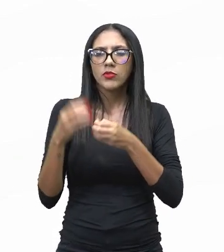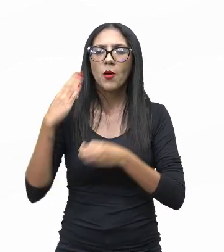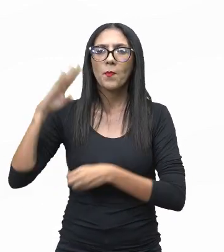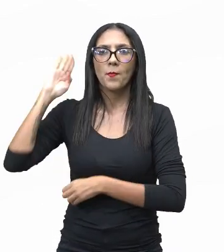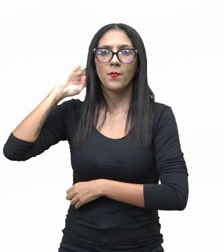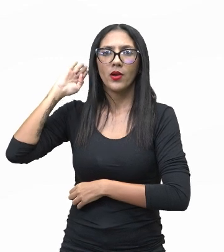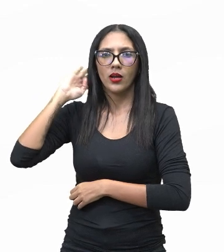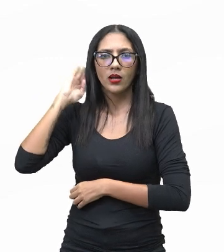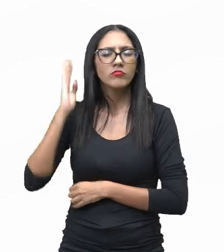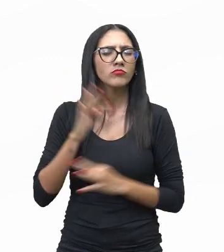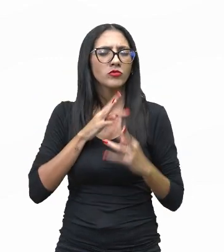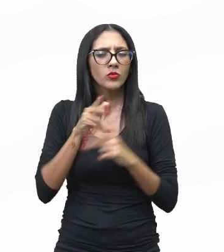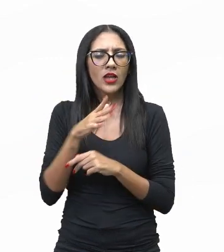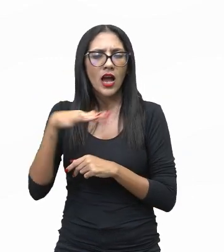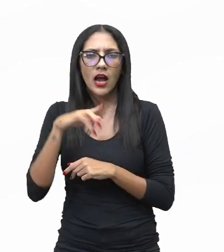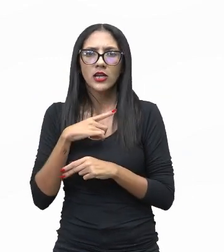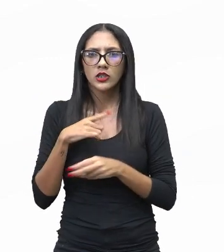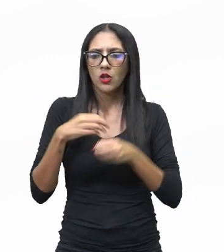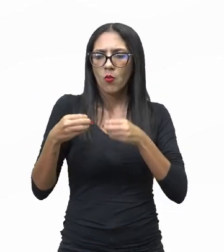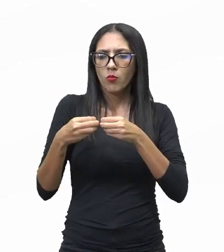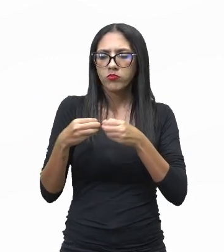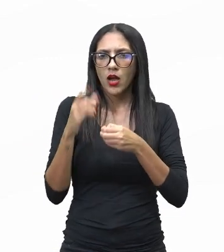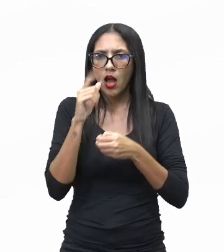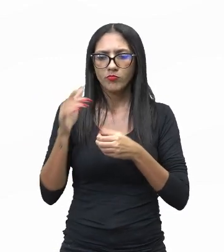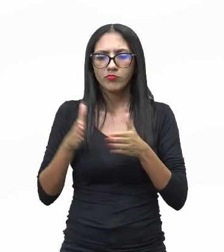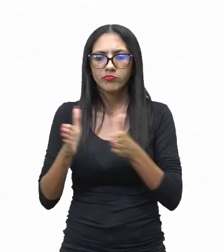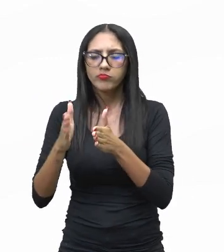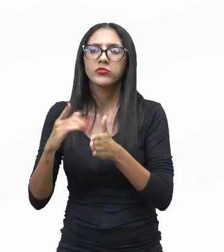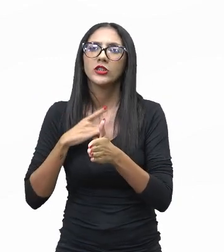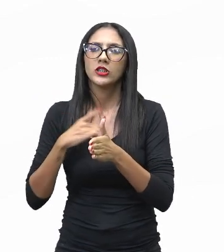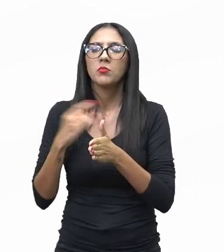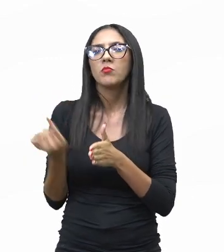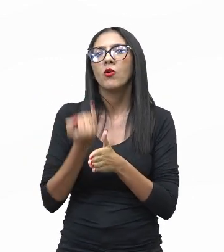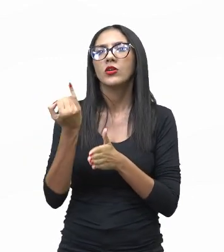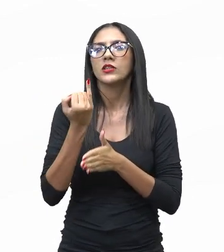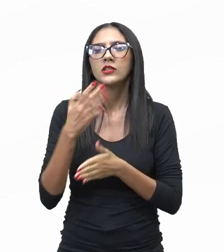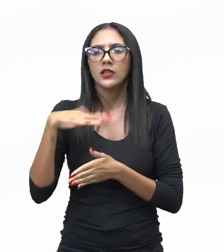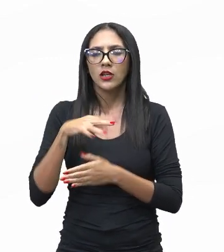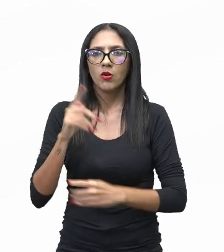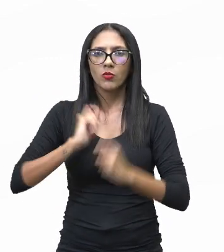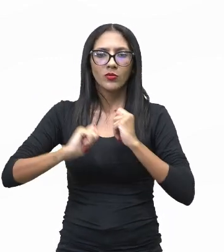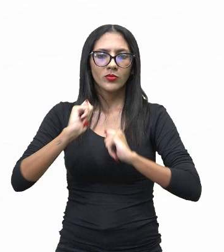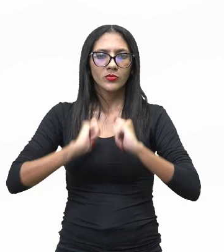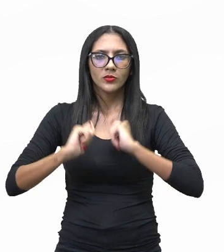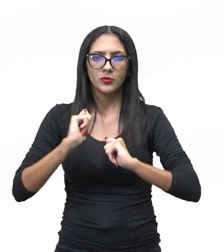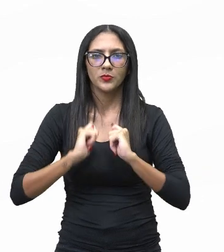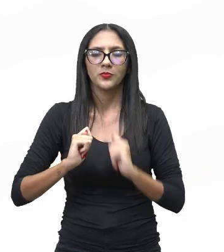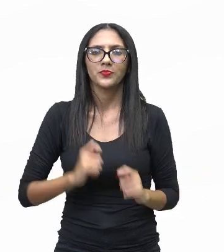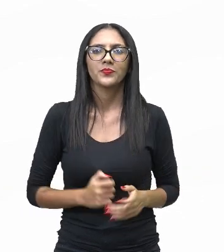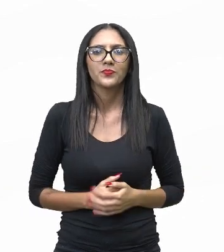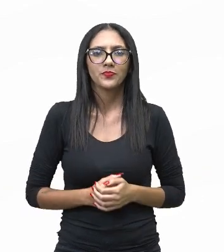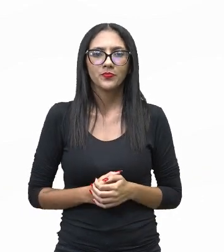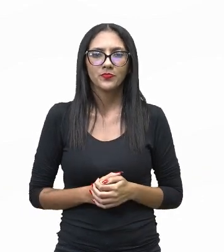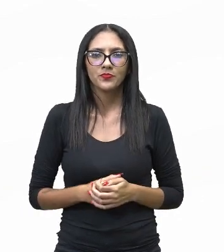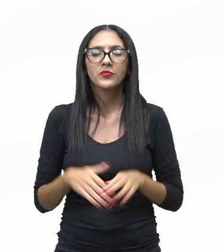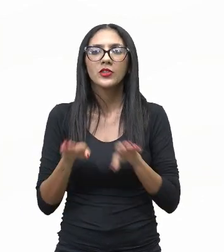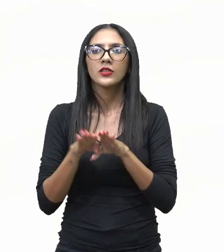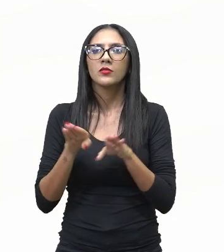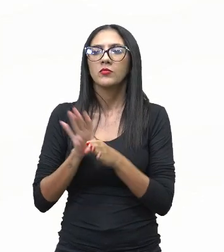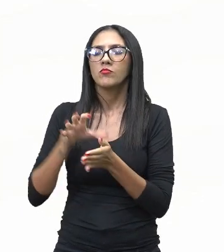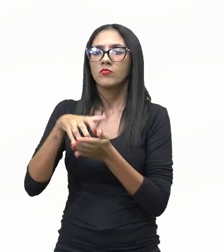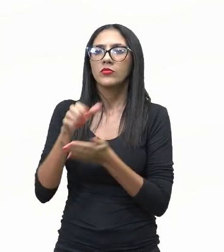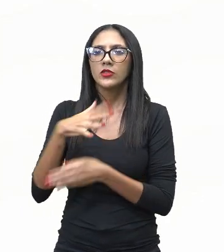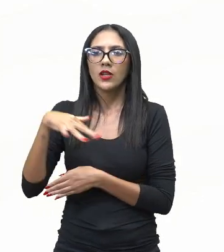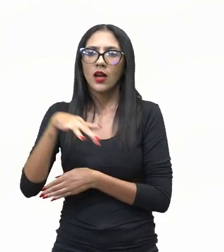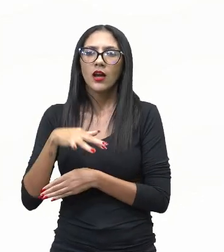aos rios têm uma importância econômica para as decisões do governo. O rio Juruena, né, o polo do rio Juruena, também lá no Mato